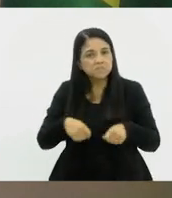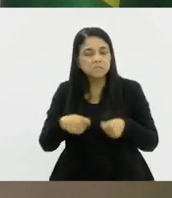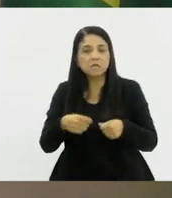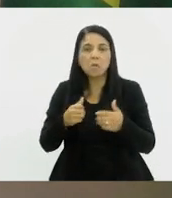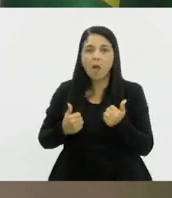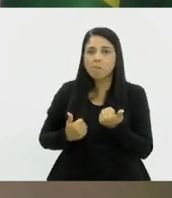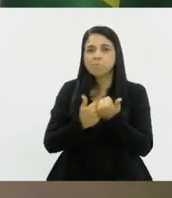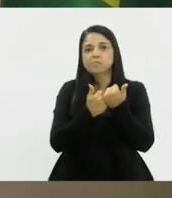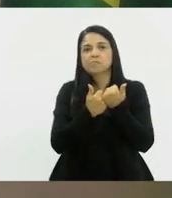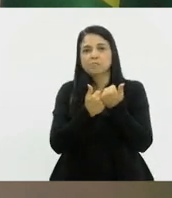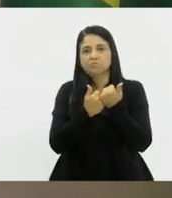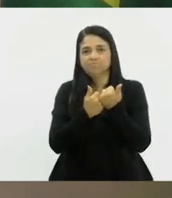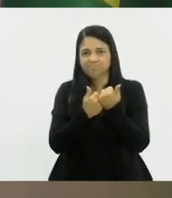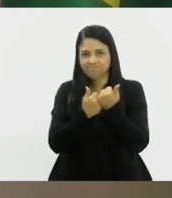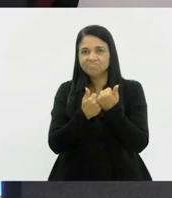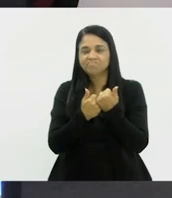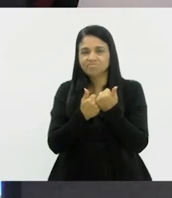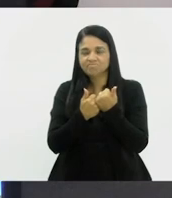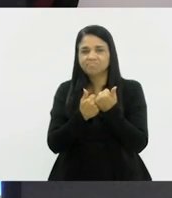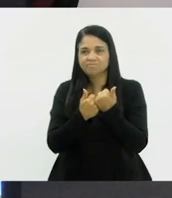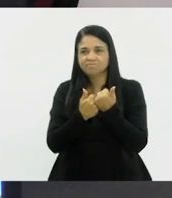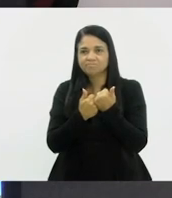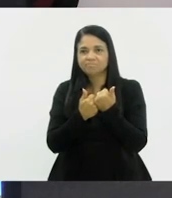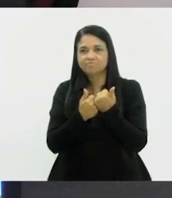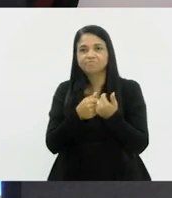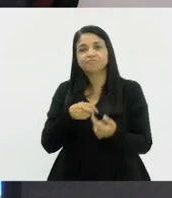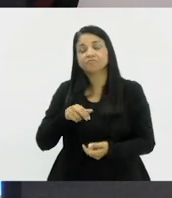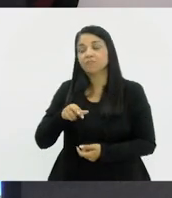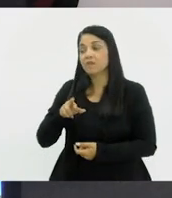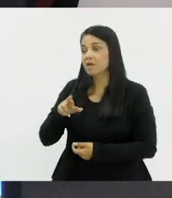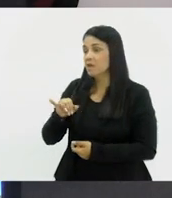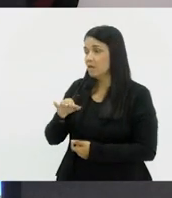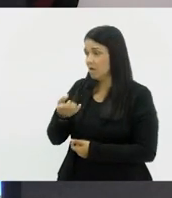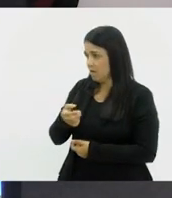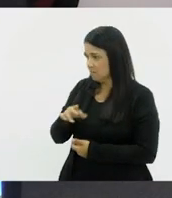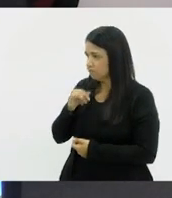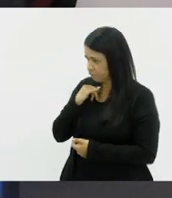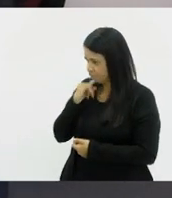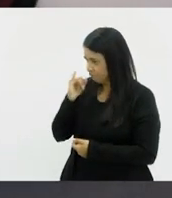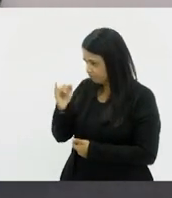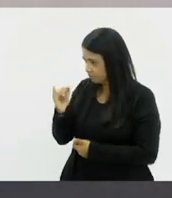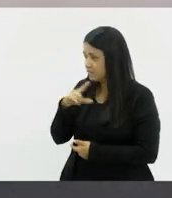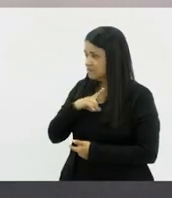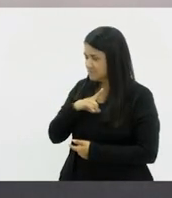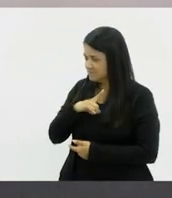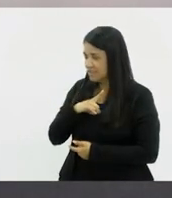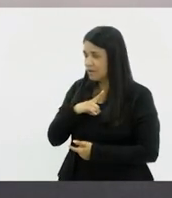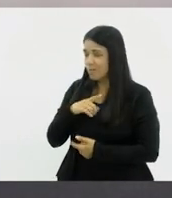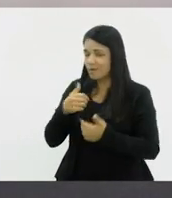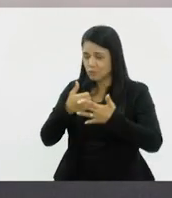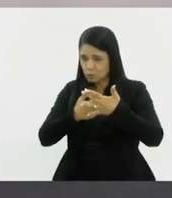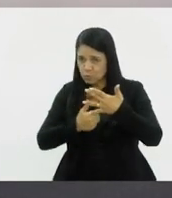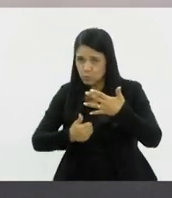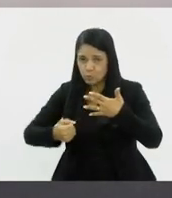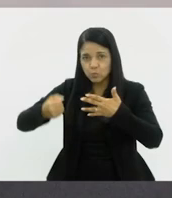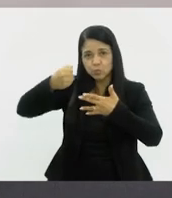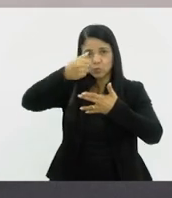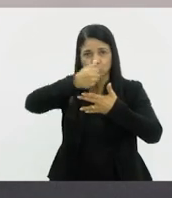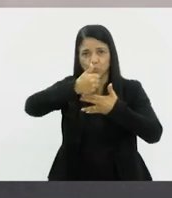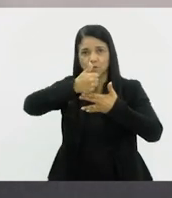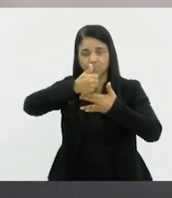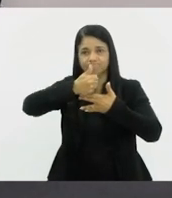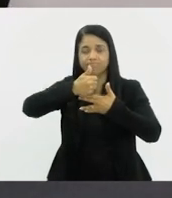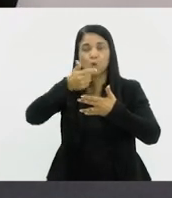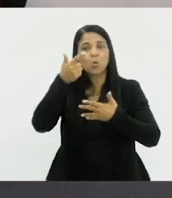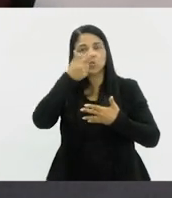apoiar ô ô Ricardo deixa eu te dizer uma coisa tem uma questão uma súmula outra essa a gente conseguiu